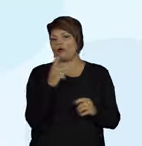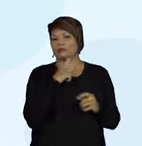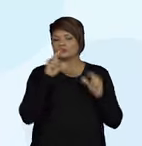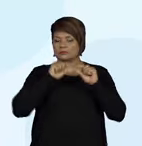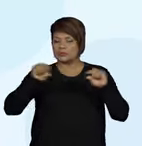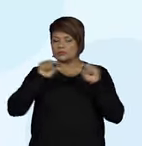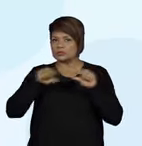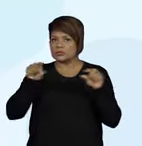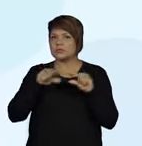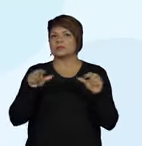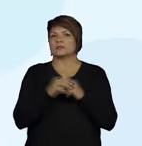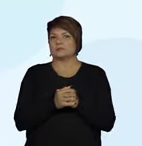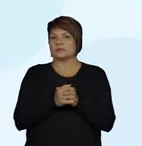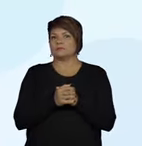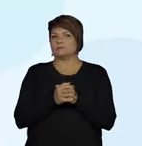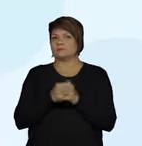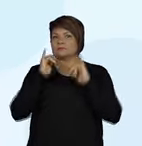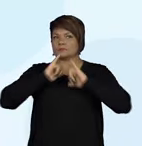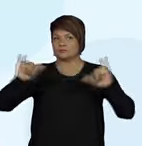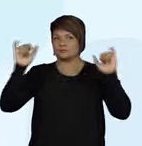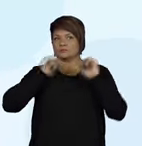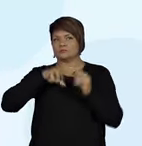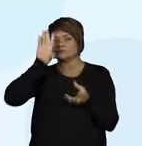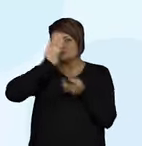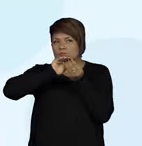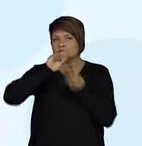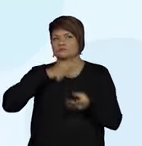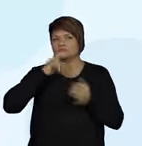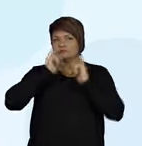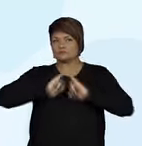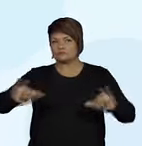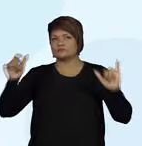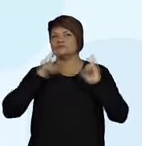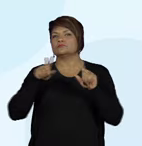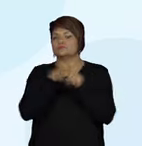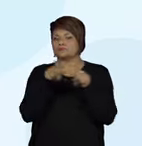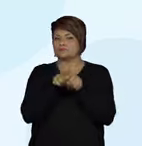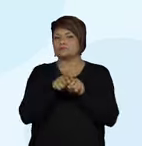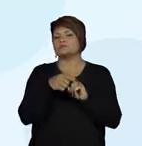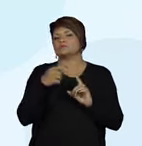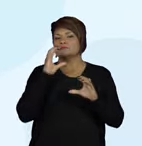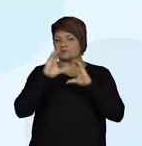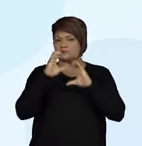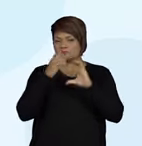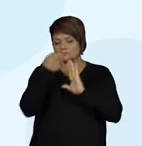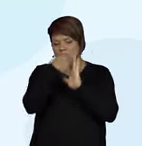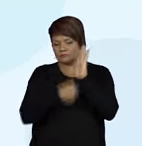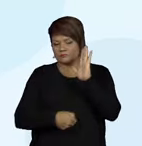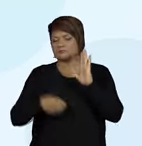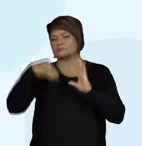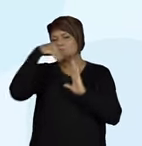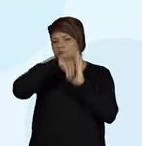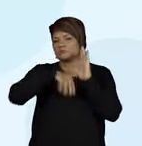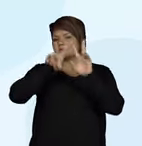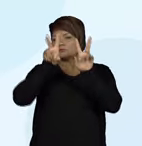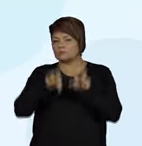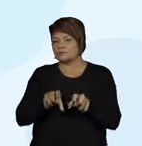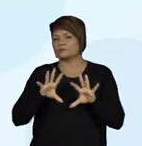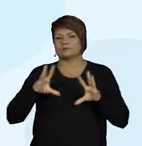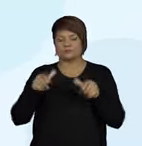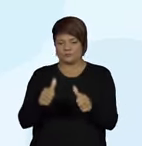tema, assunto, a estrutura composicional e o estilo do gênero, tá bom? Então, já pegaram seu